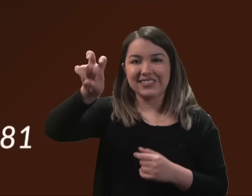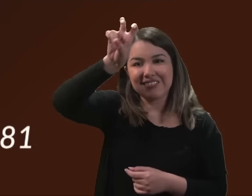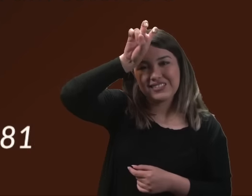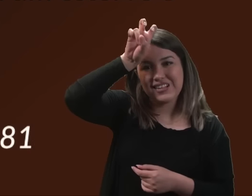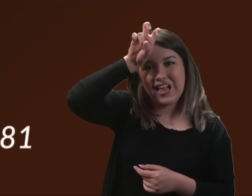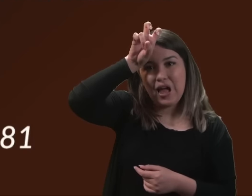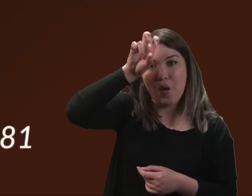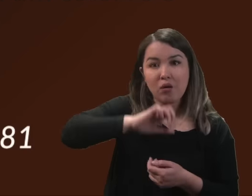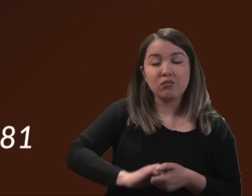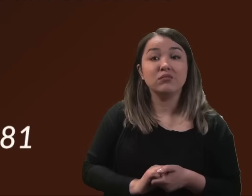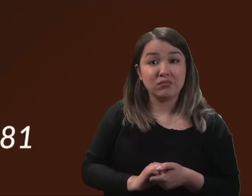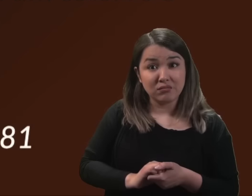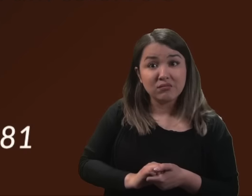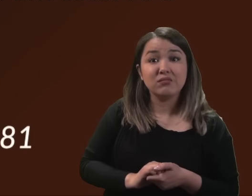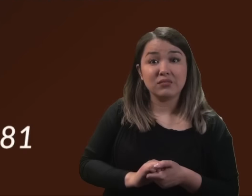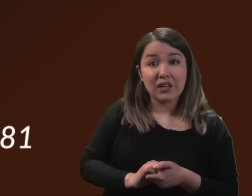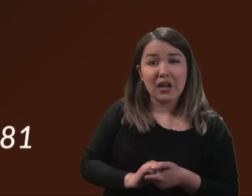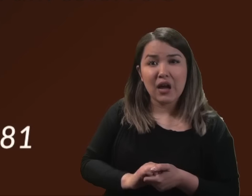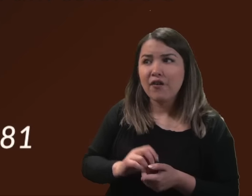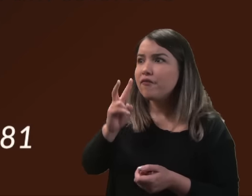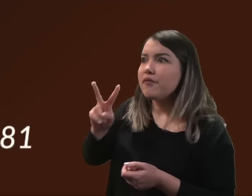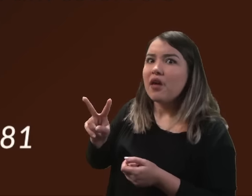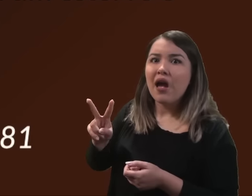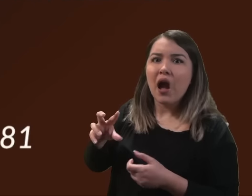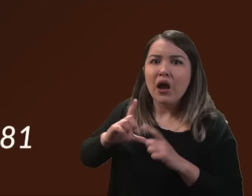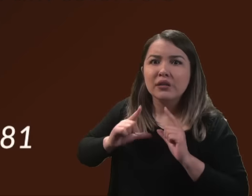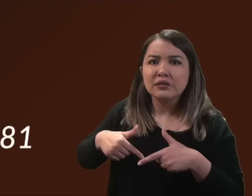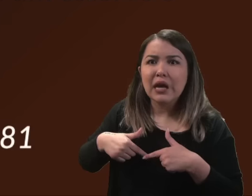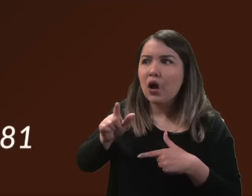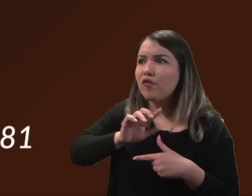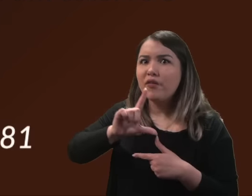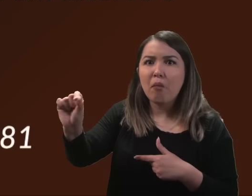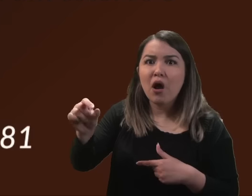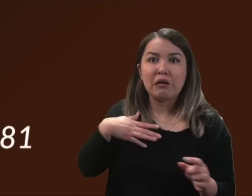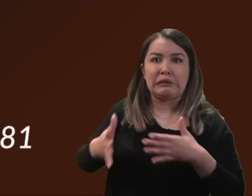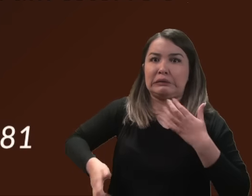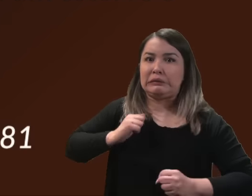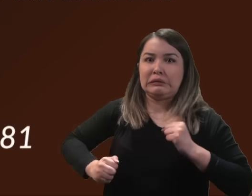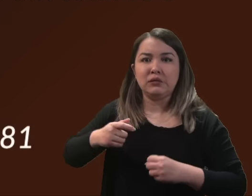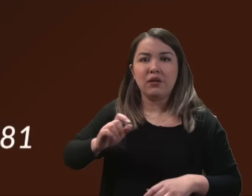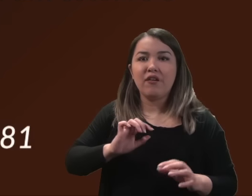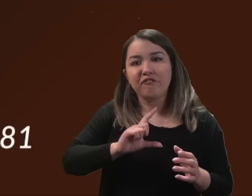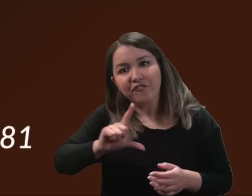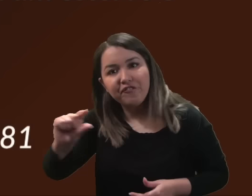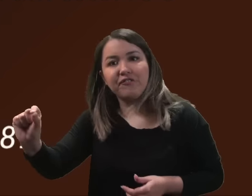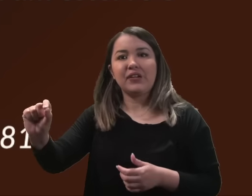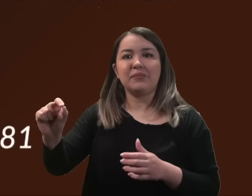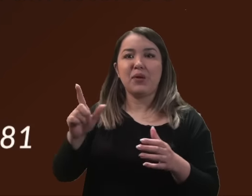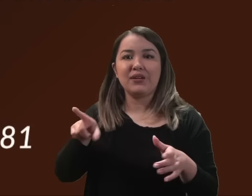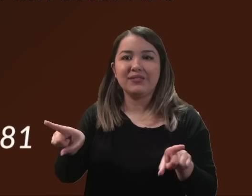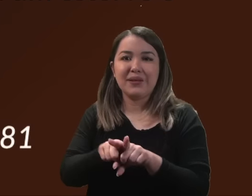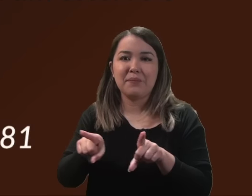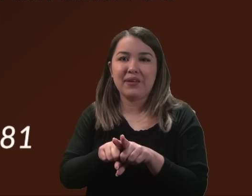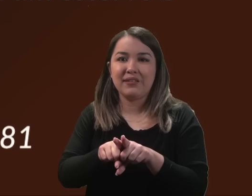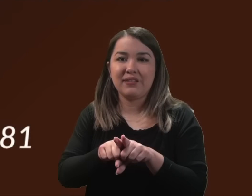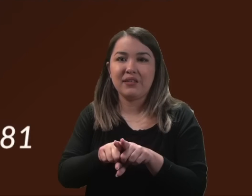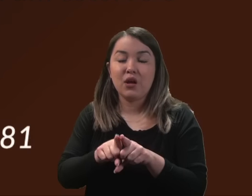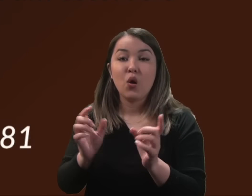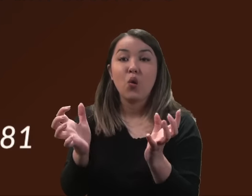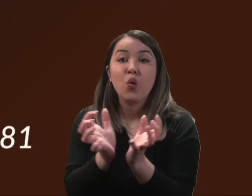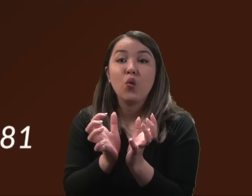seguiriam as multidões meramente por excitamento e curiosidade essa classe foi